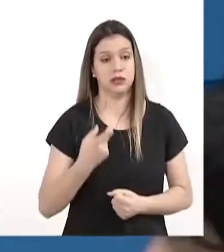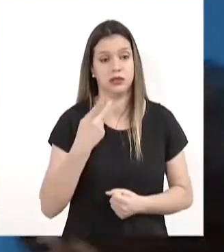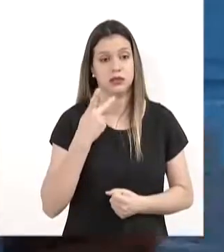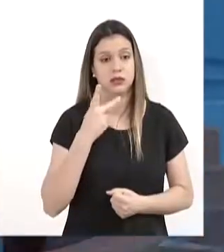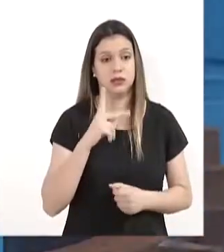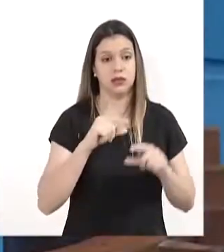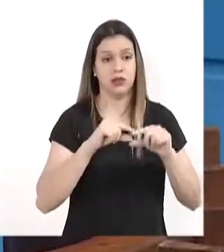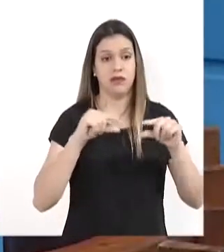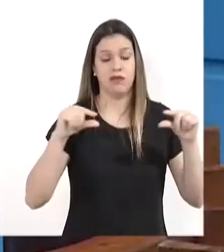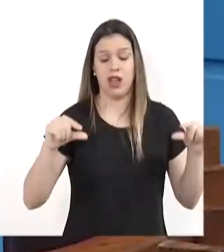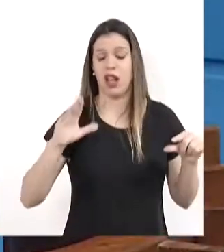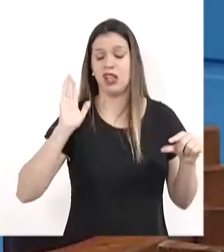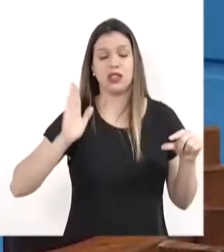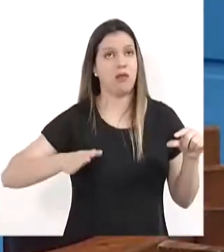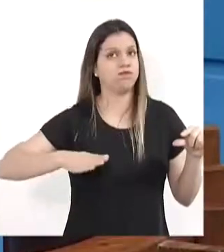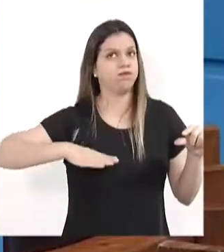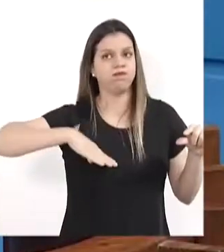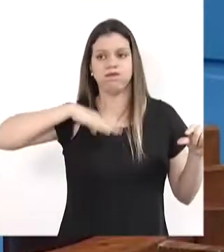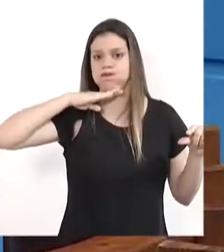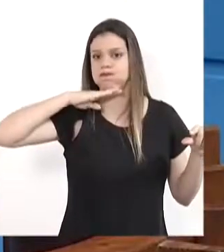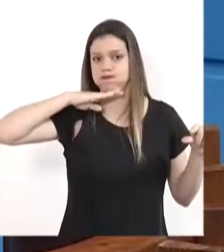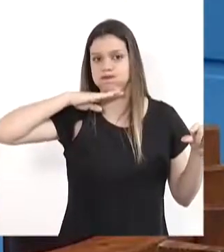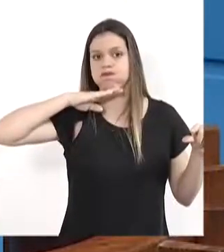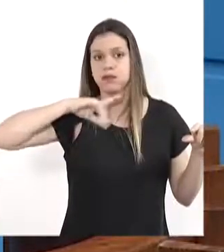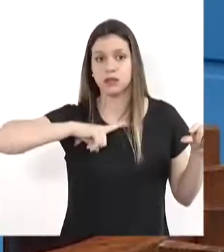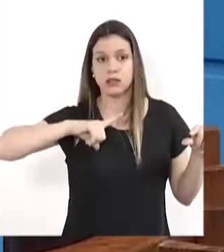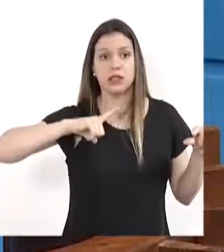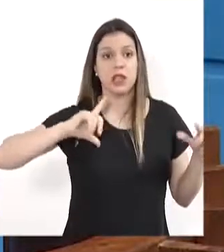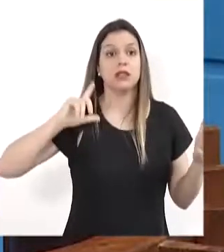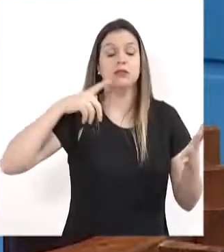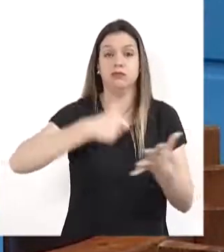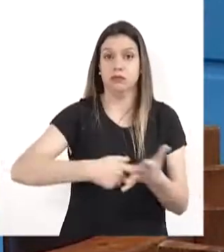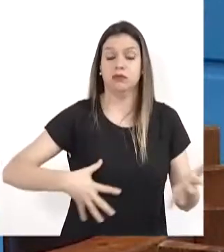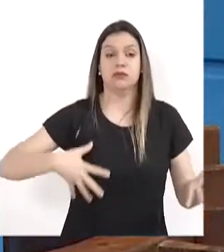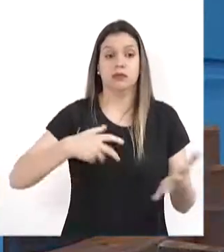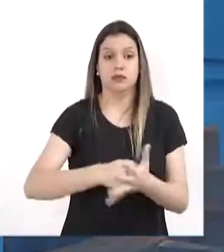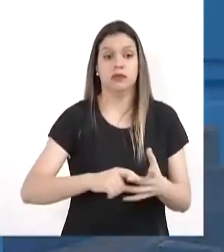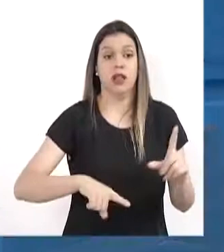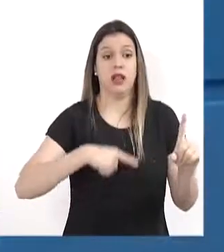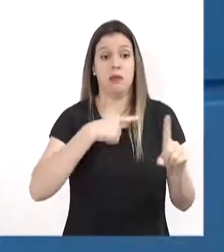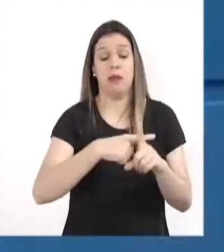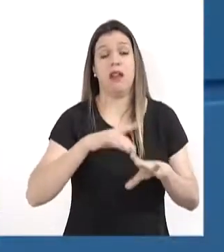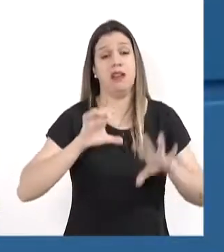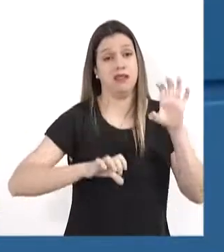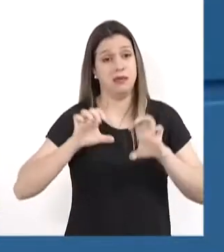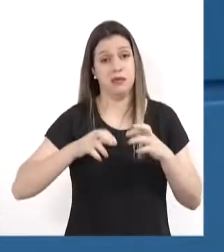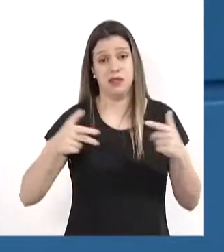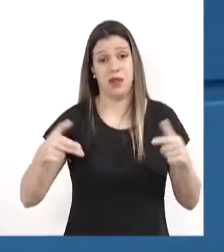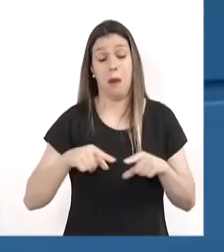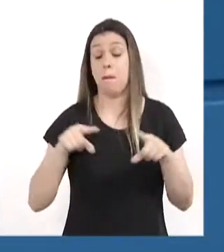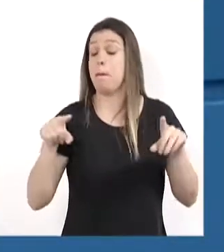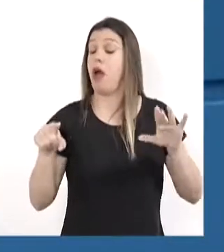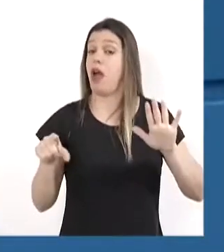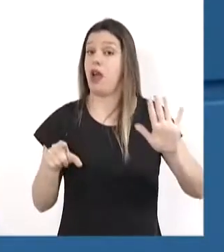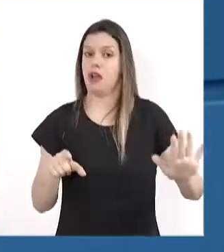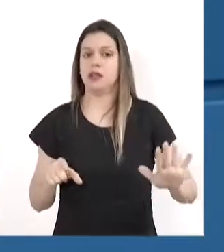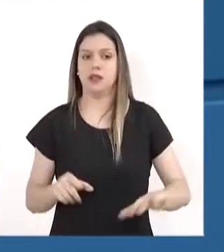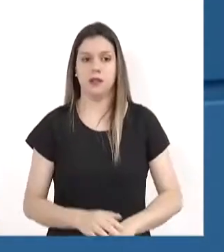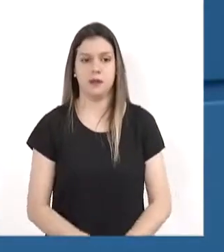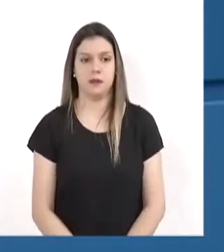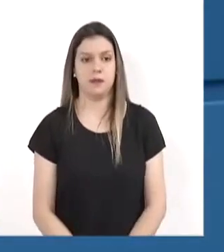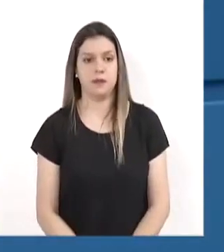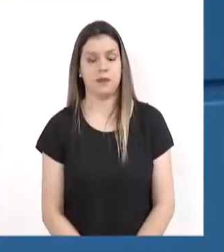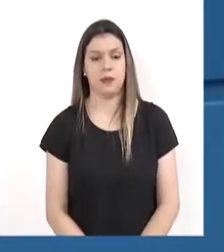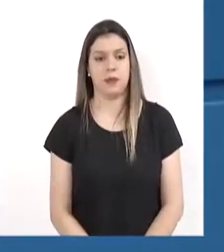saco cheio, realmente, com os abusos. Agora, nós não podemos... e aí,